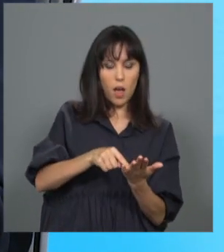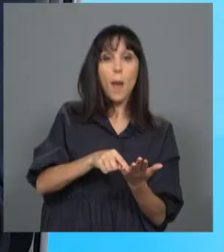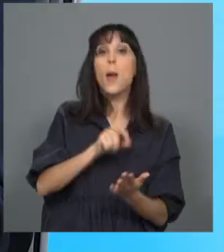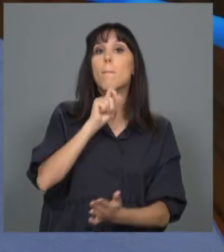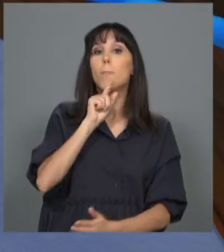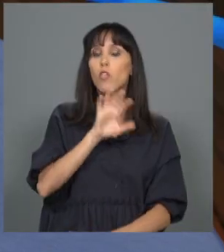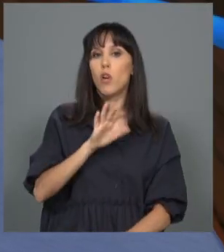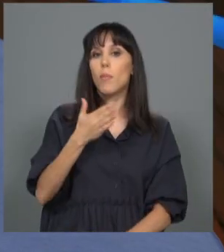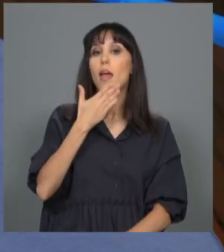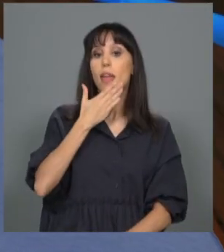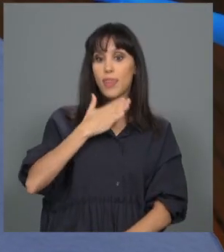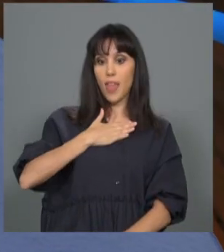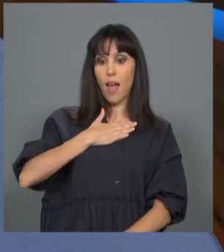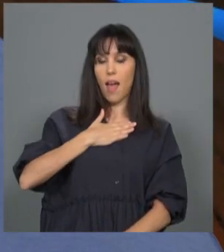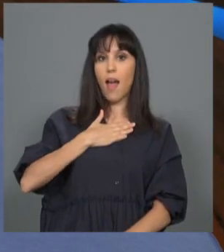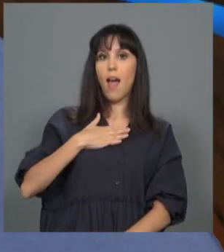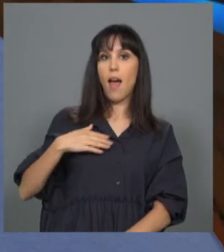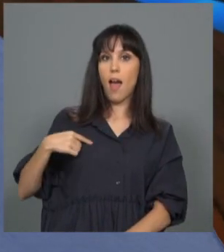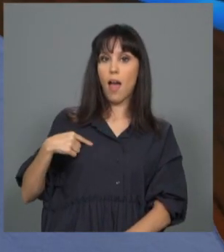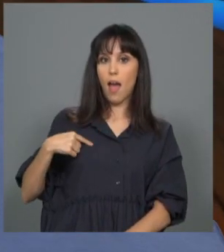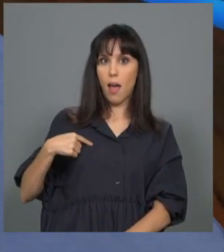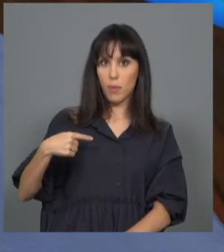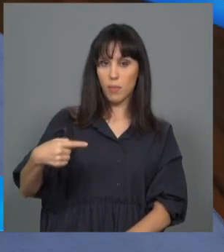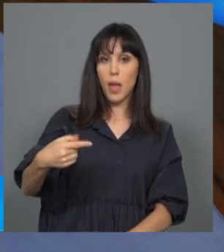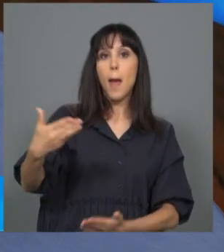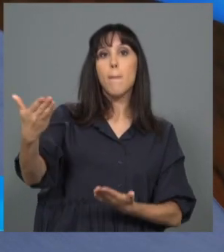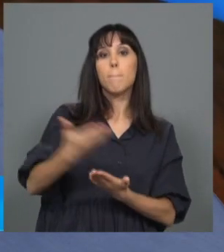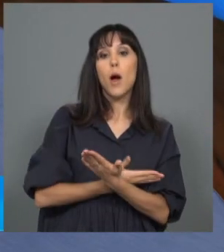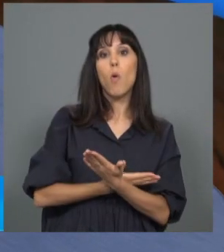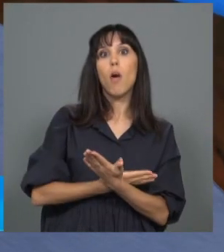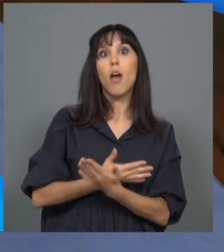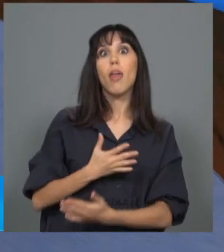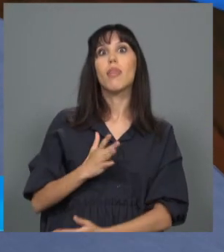Dá-nos em cada dia o pão de amanhã.